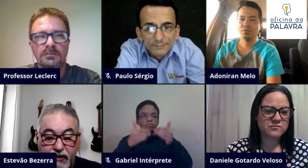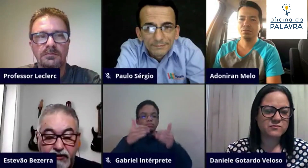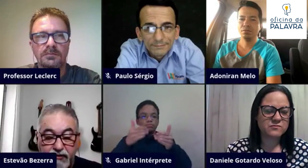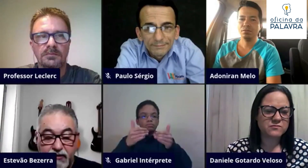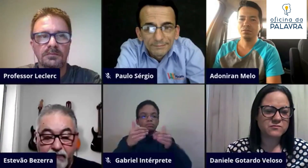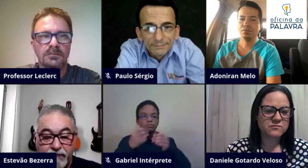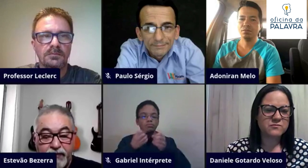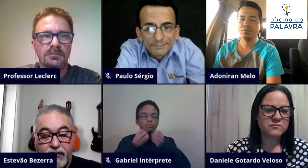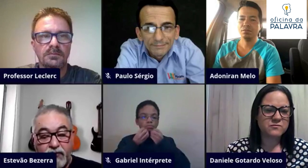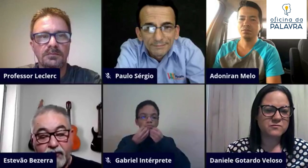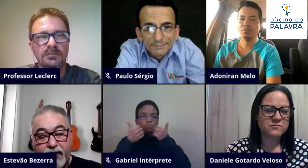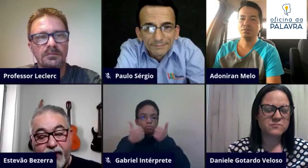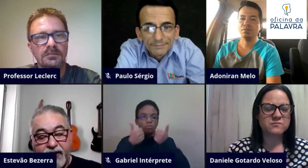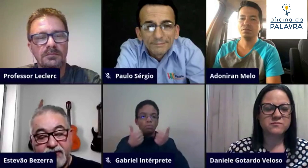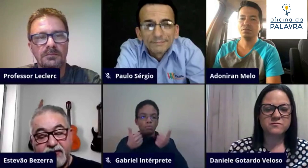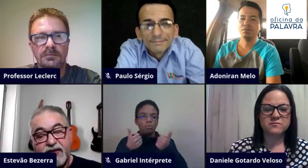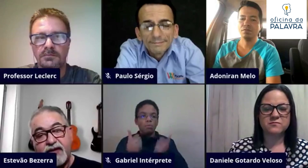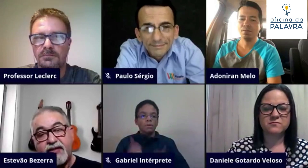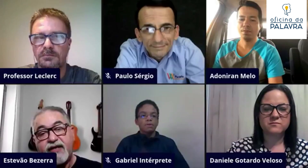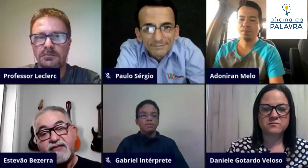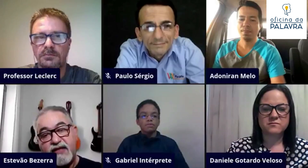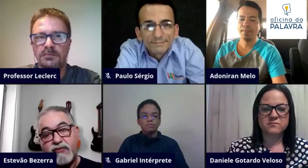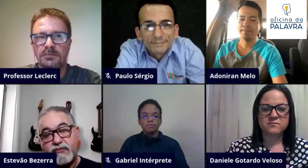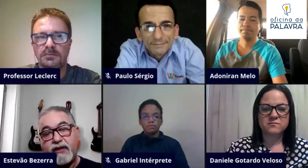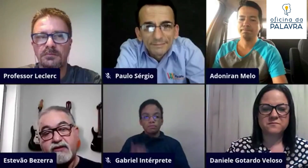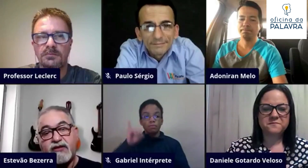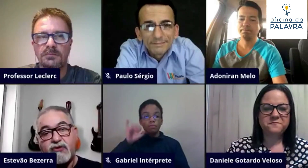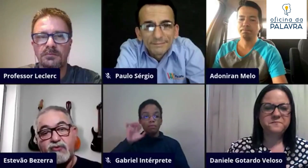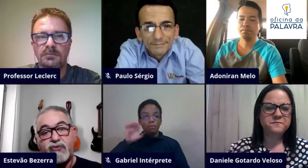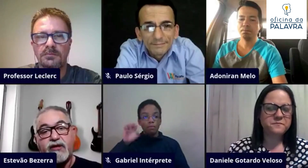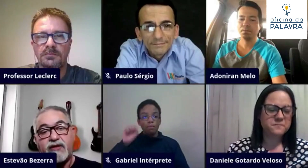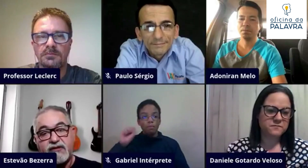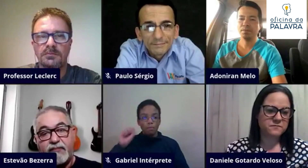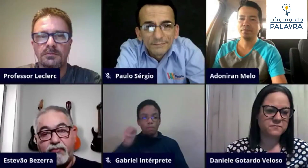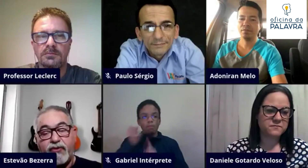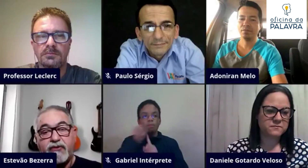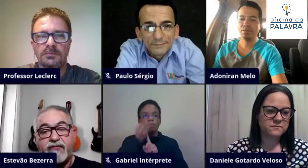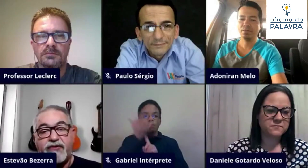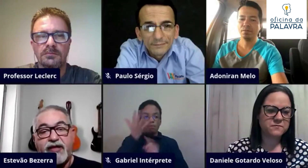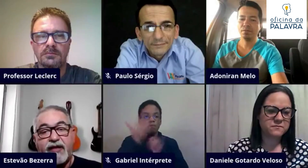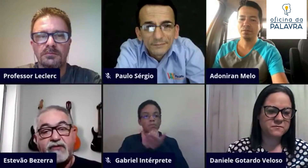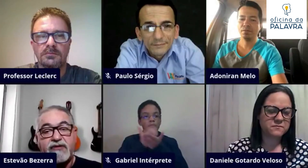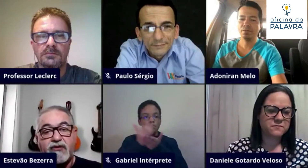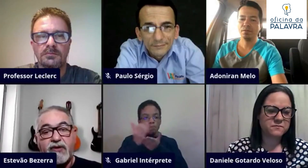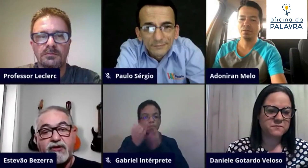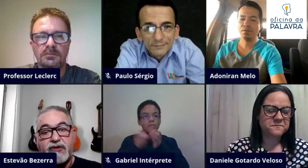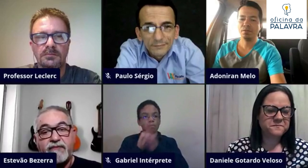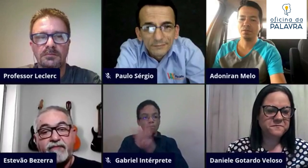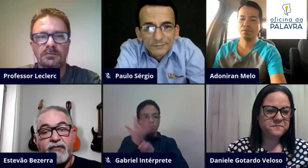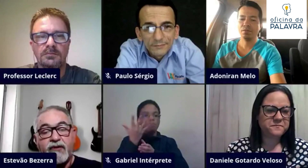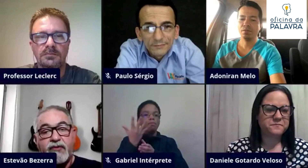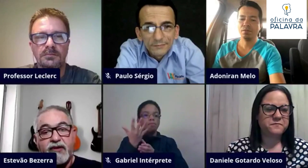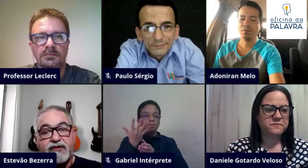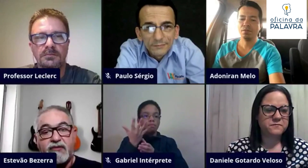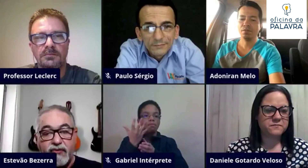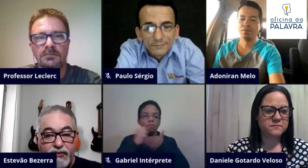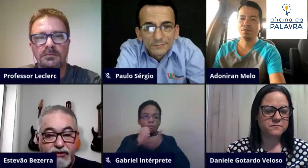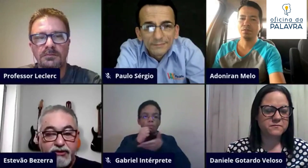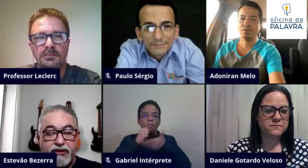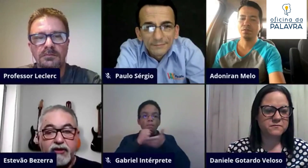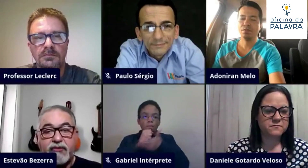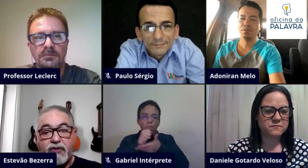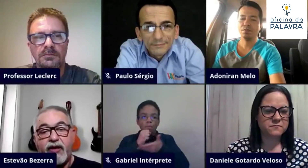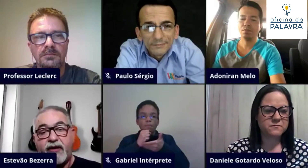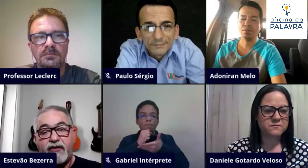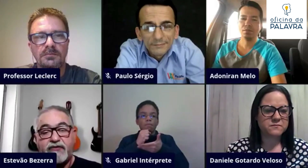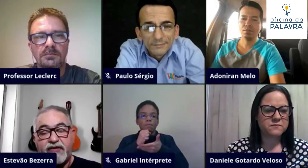estão engateando. Então, o IES, ele nasceu dessa estrutura, desse apoio que foi dado inicialmente pela CIL.